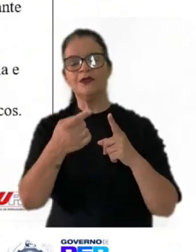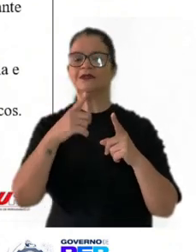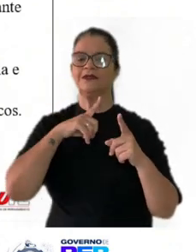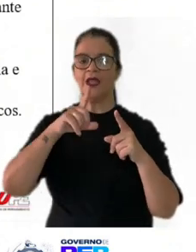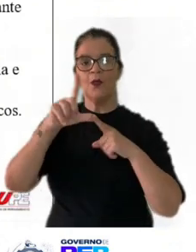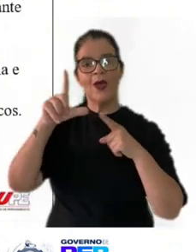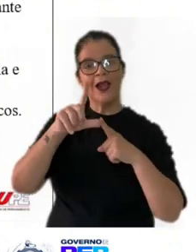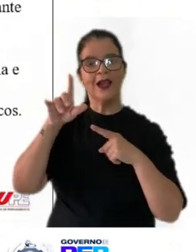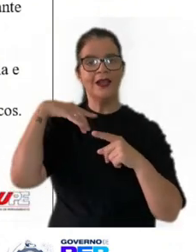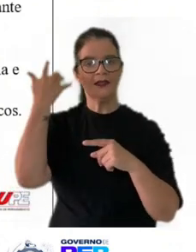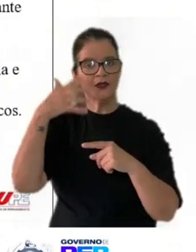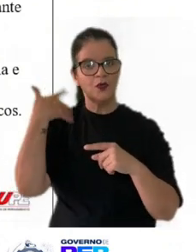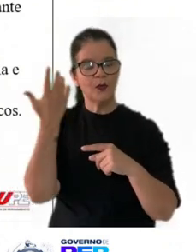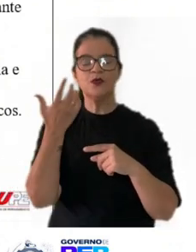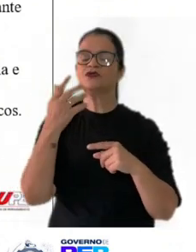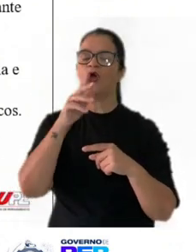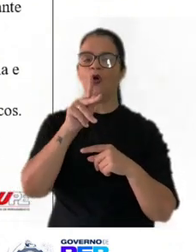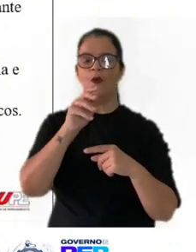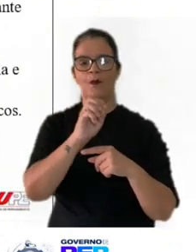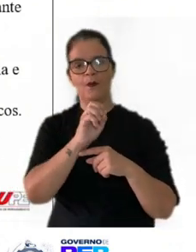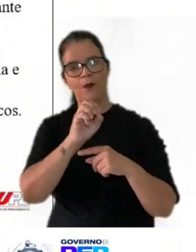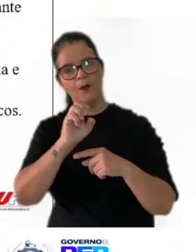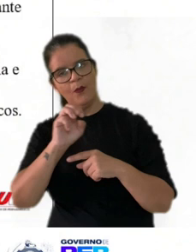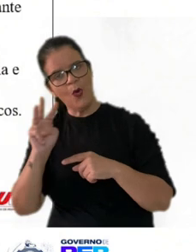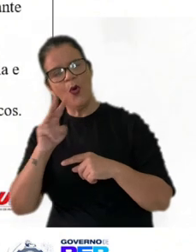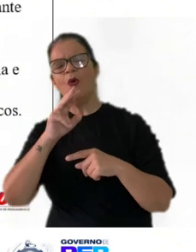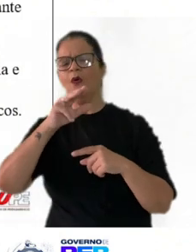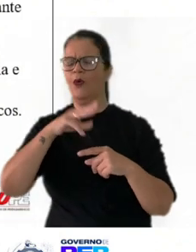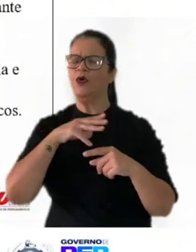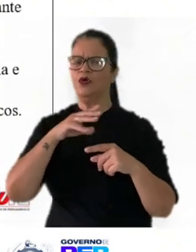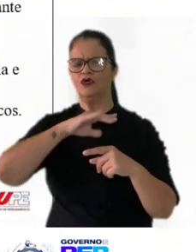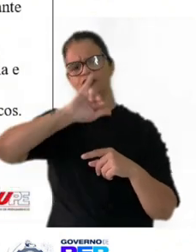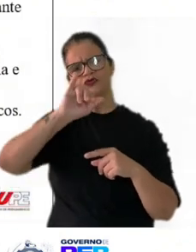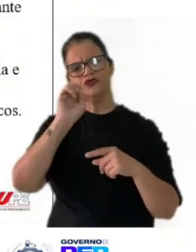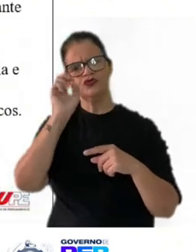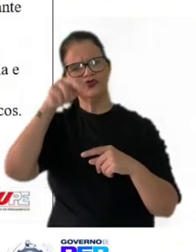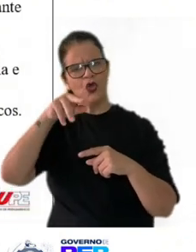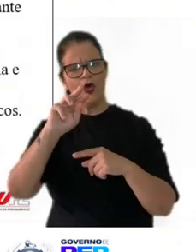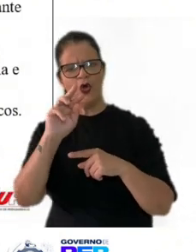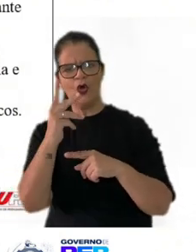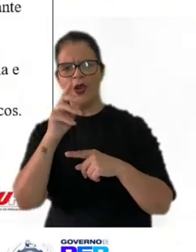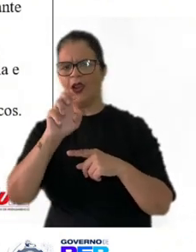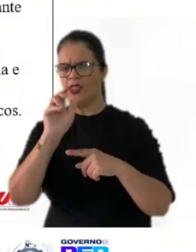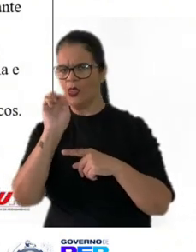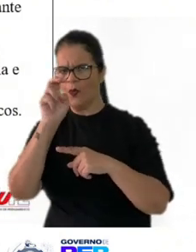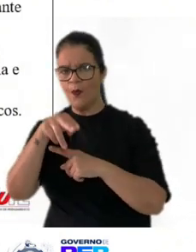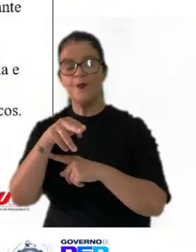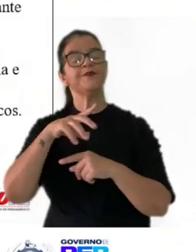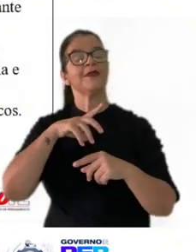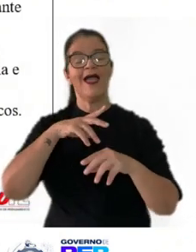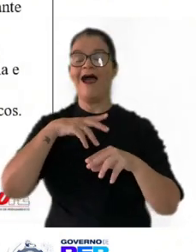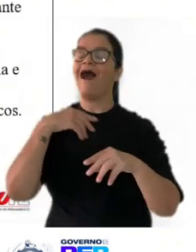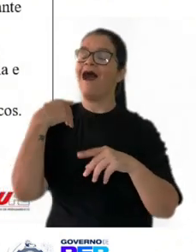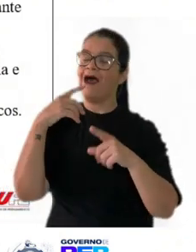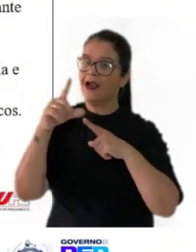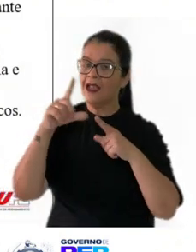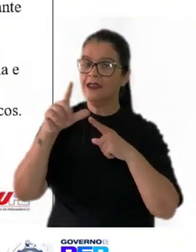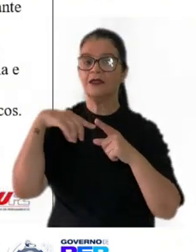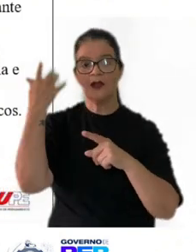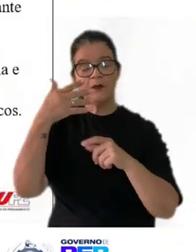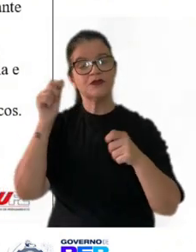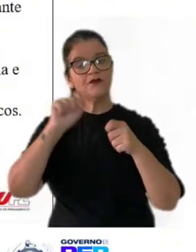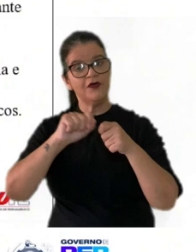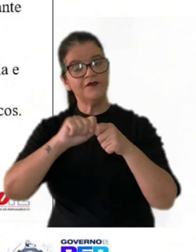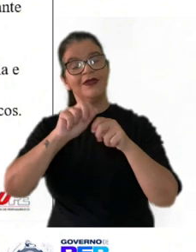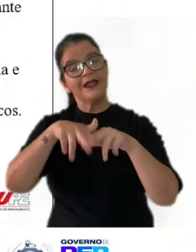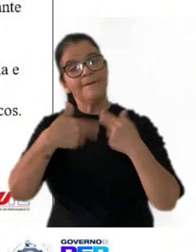música do Paul McCartney e John Lennon na verdade a letra da música foi produzida a partir do poema